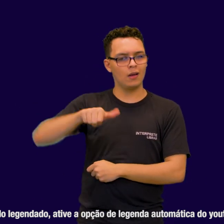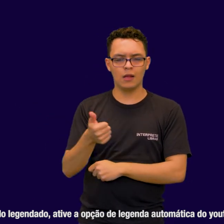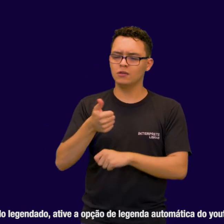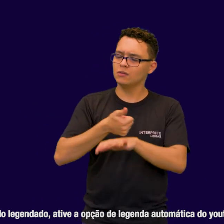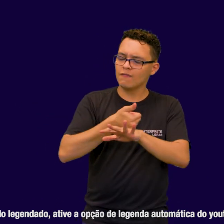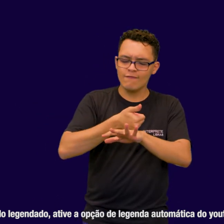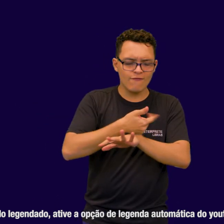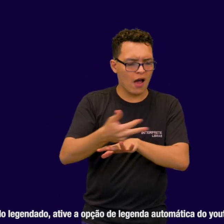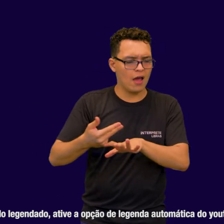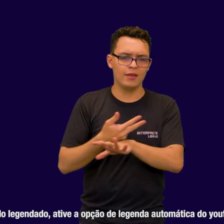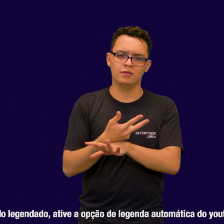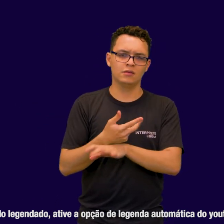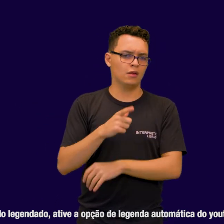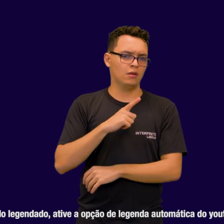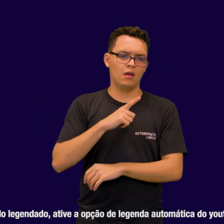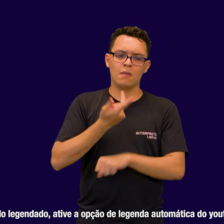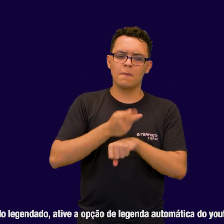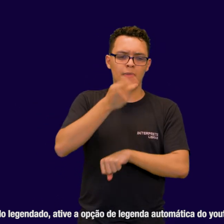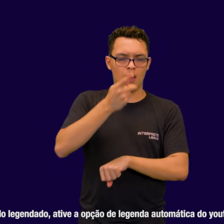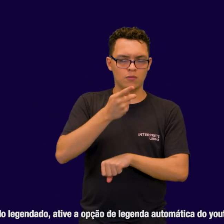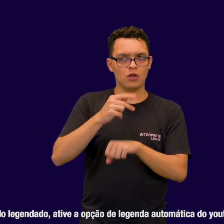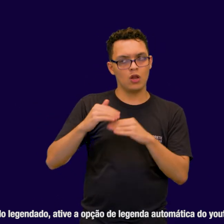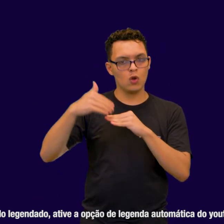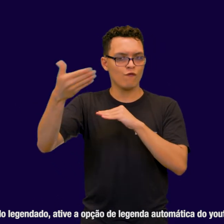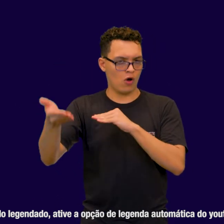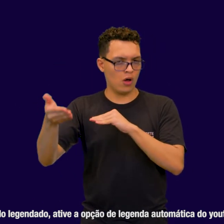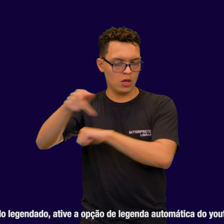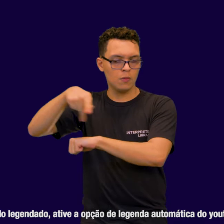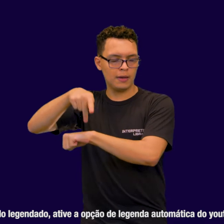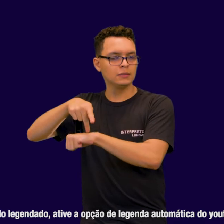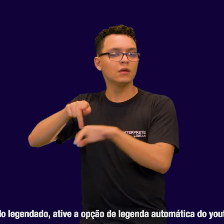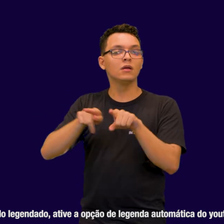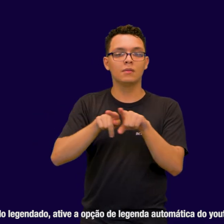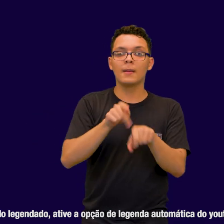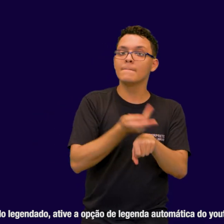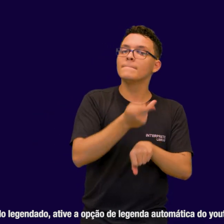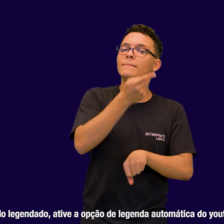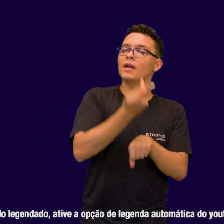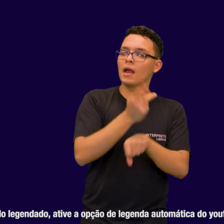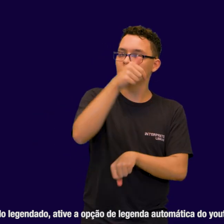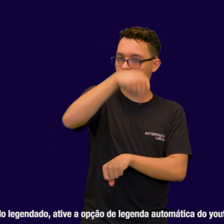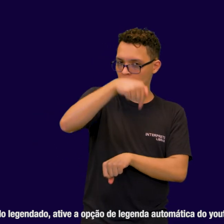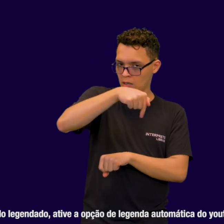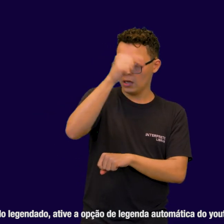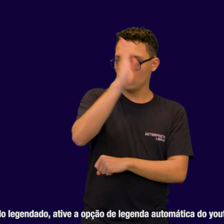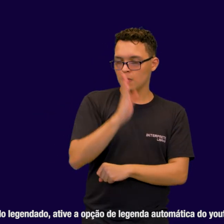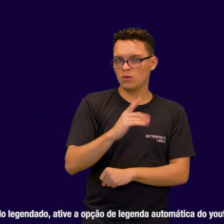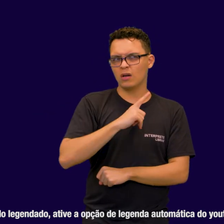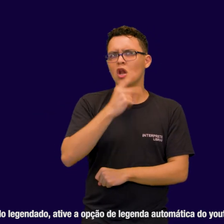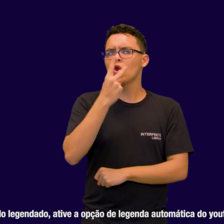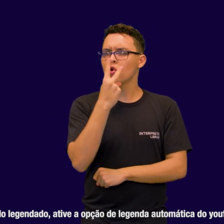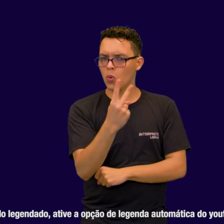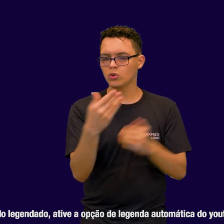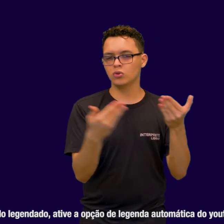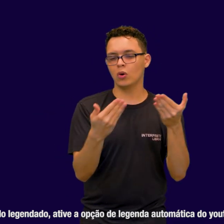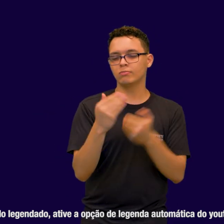cervejarias brasileiras que têm conquistado os prêmios lá fora e prêmios nos concursos internos também, que a gente tem 2 concursos grandes